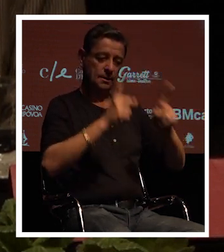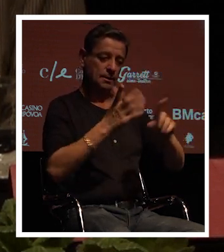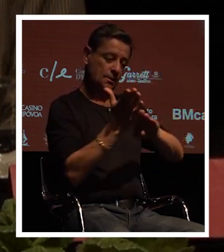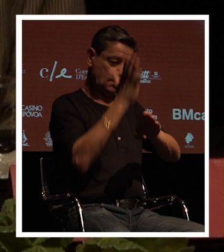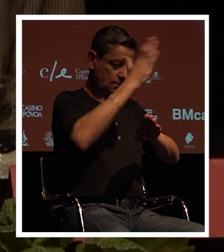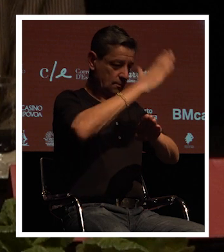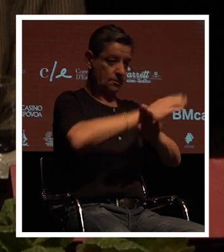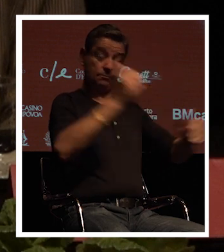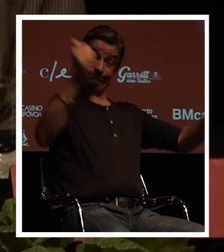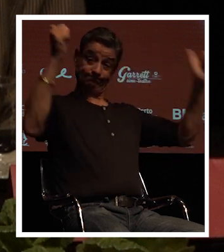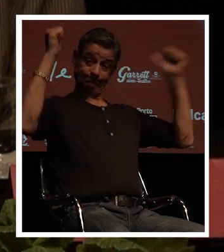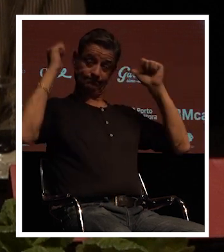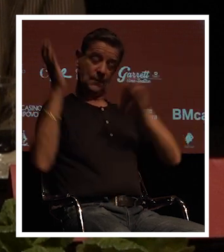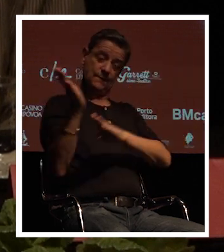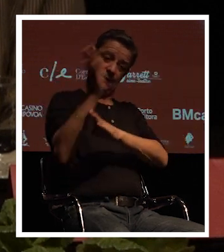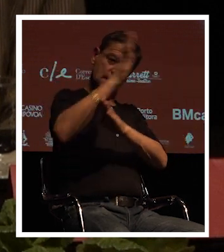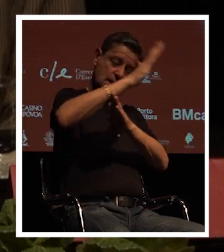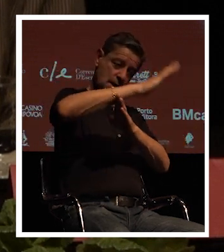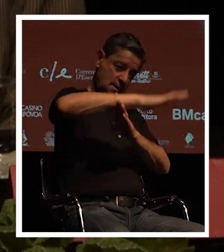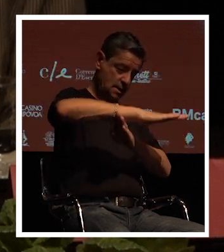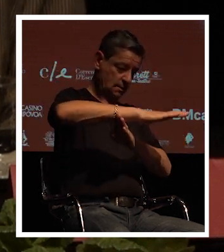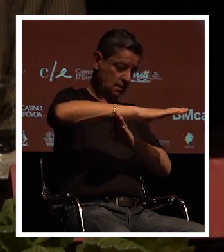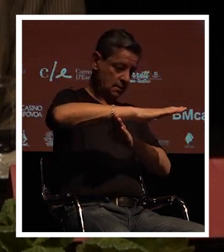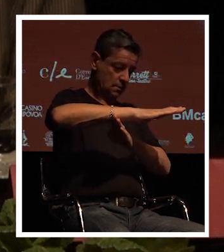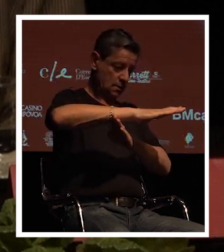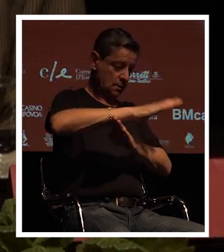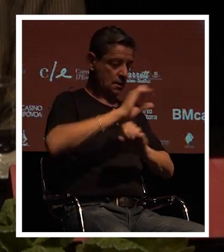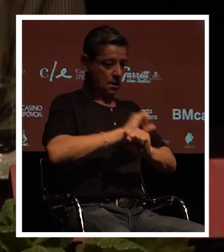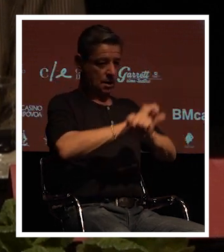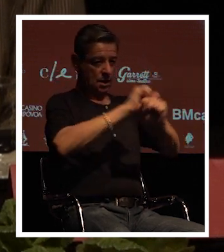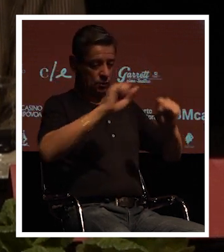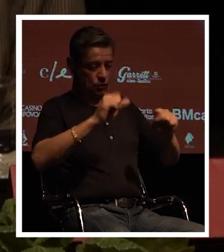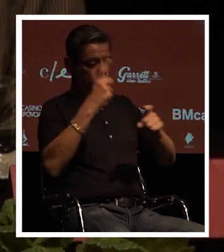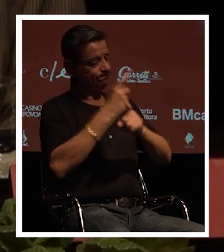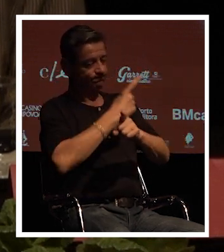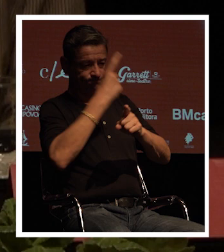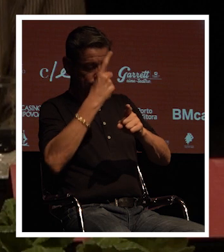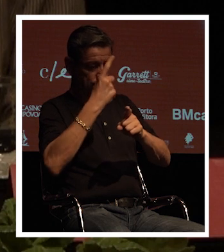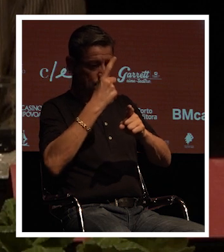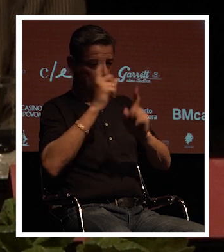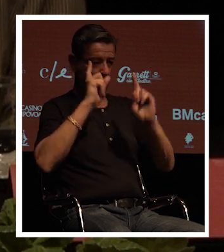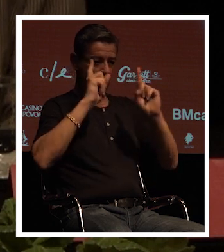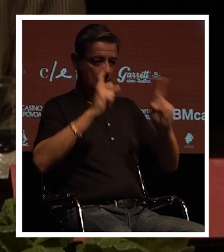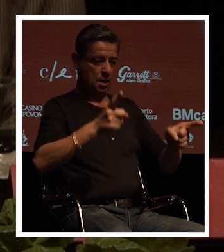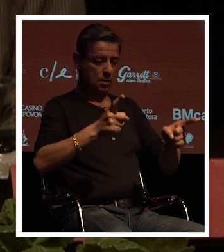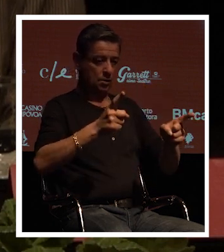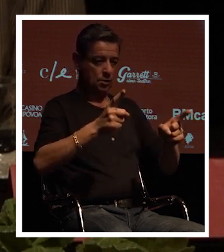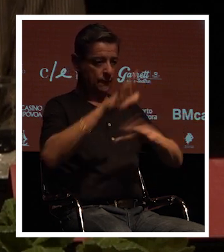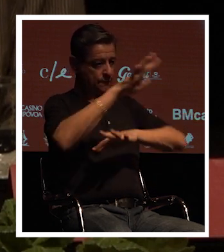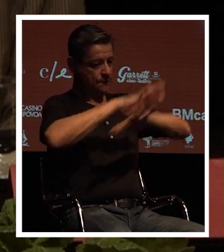do qual virá a sucessão dos